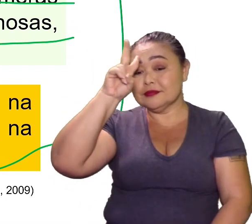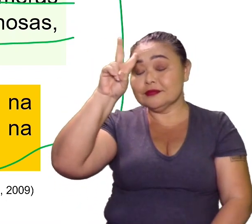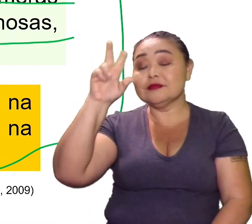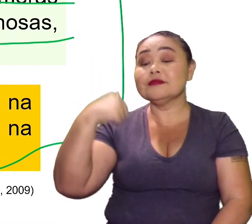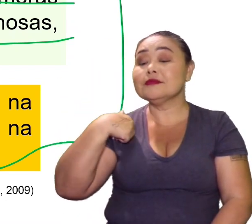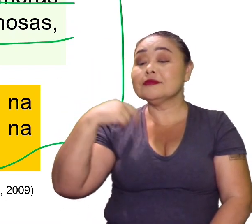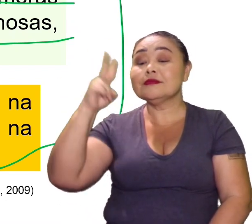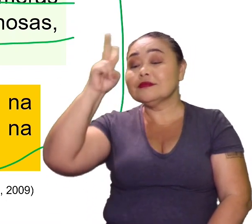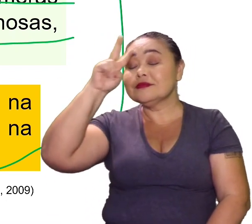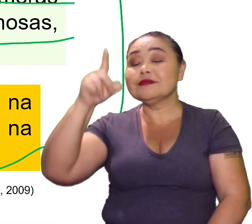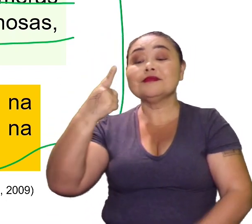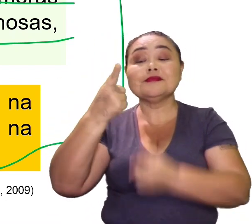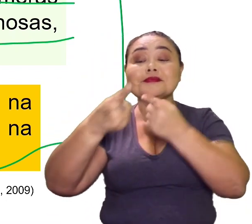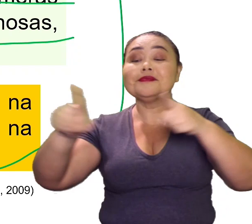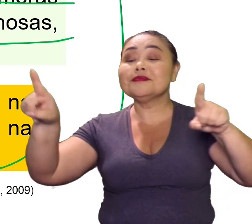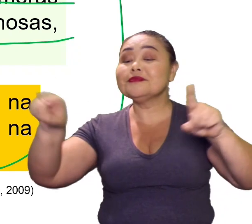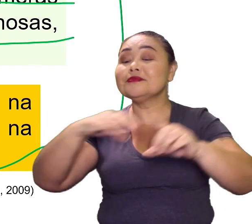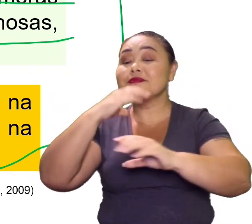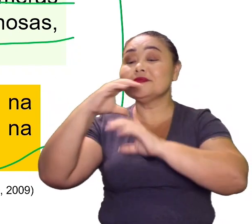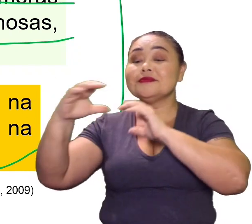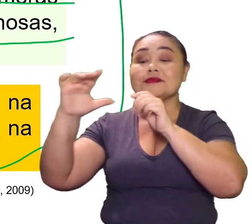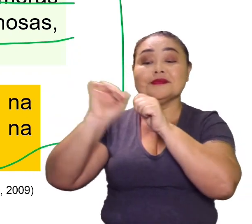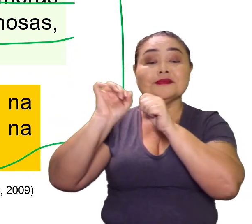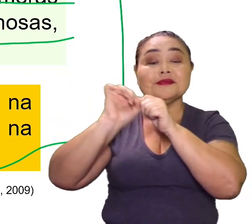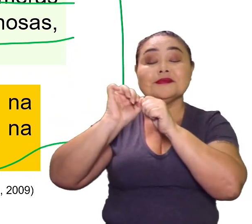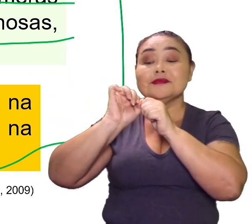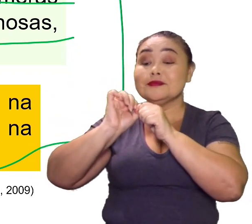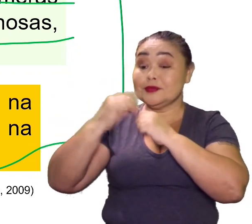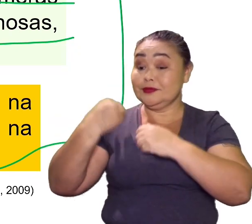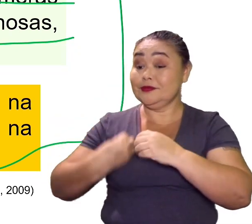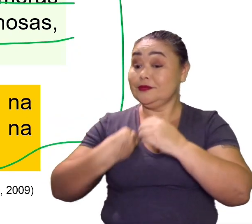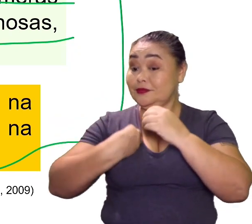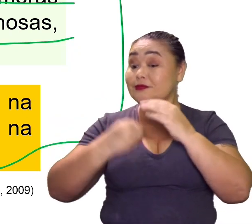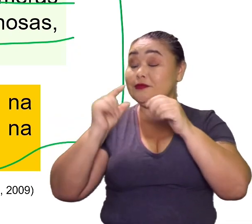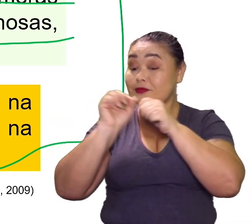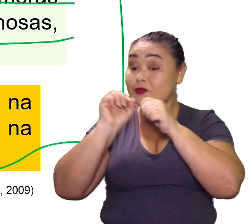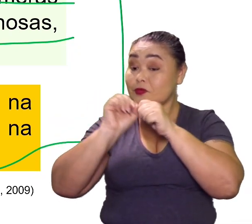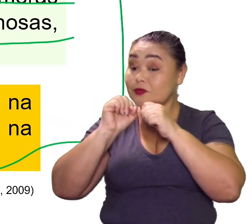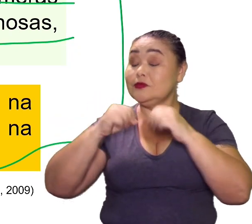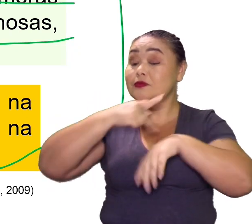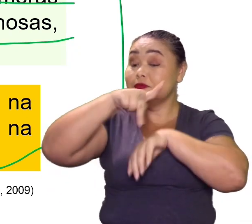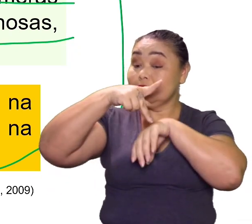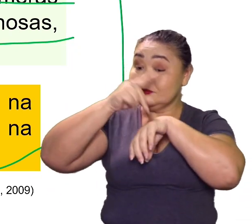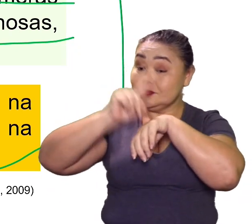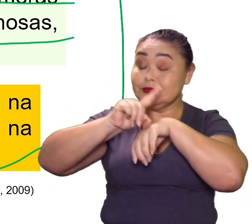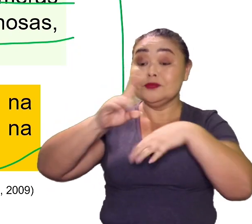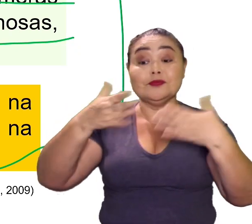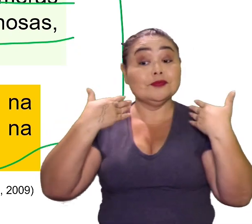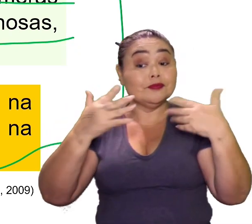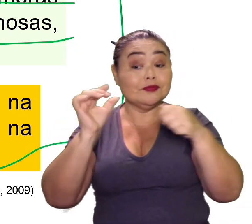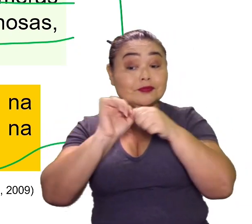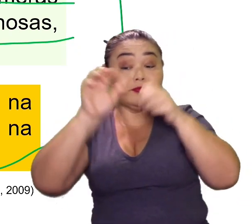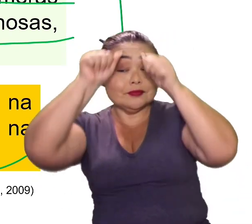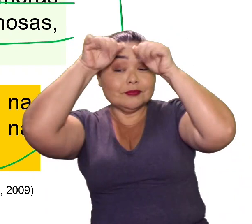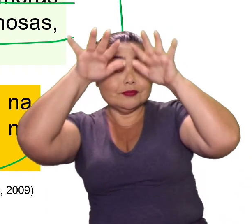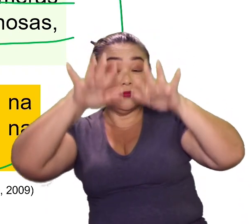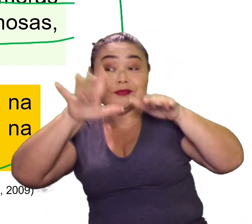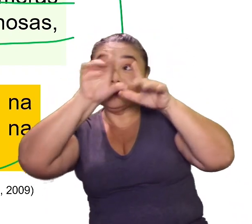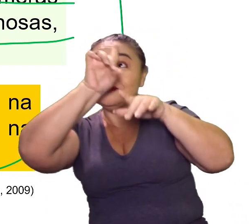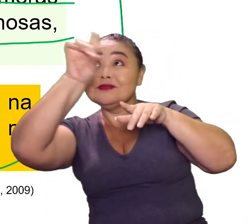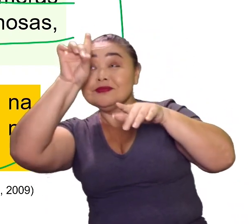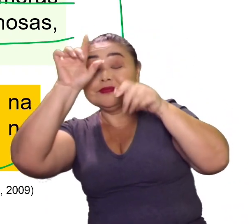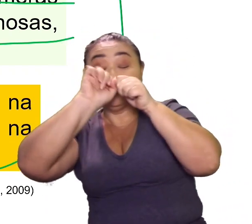música, né, Carlinho? Moro num país tropical, abençoado por Deus e bonito